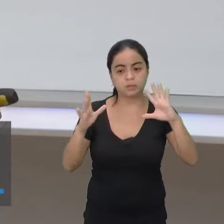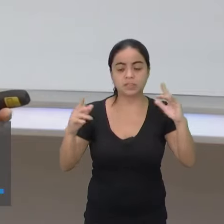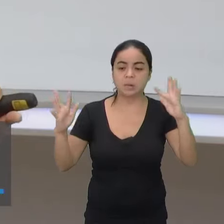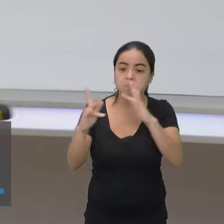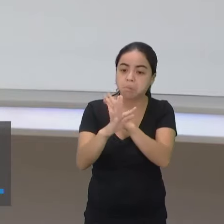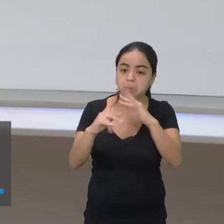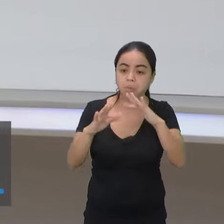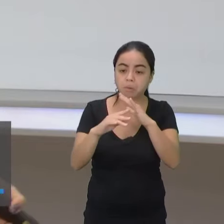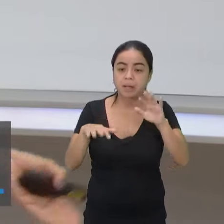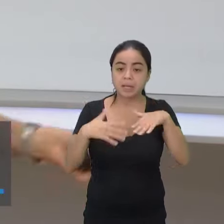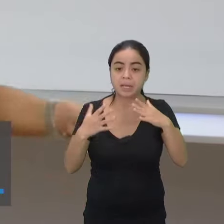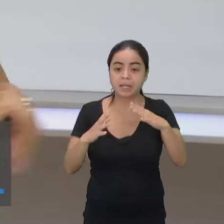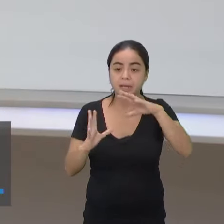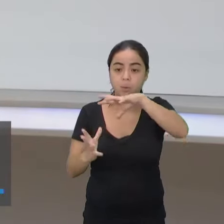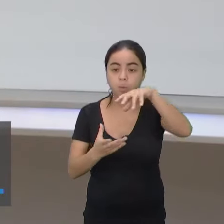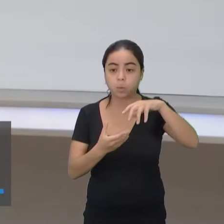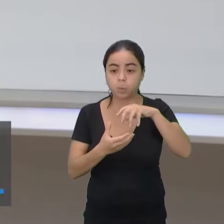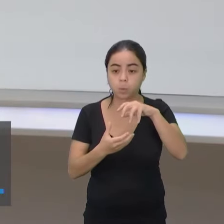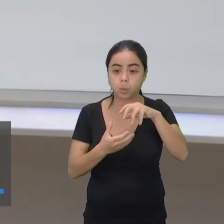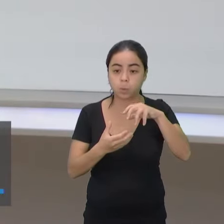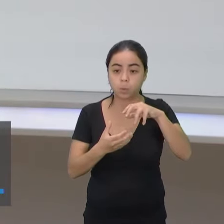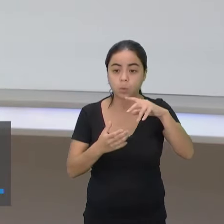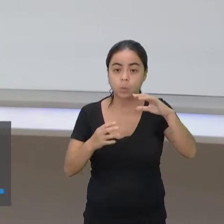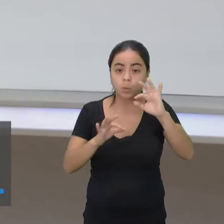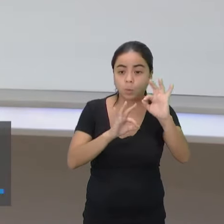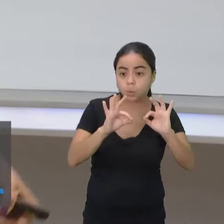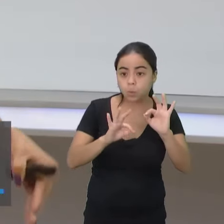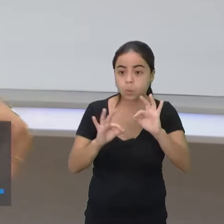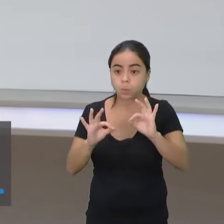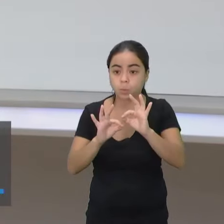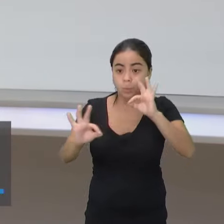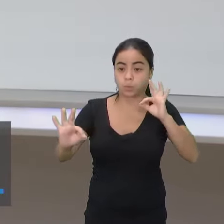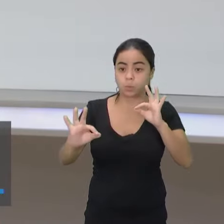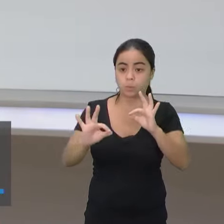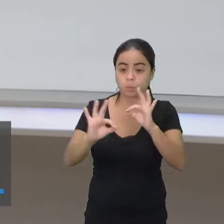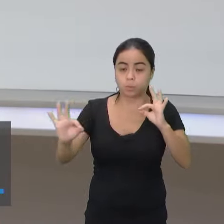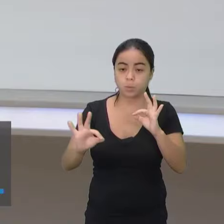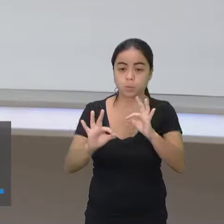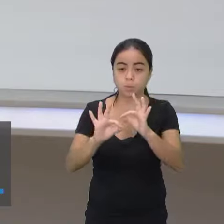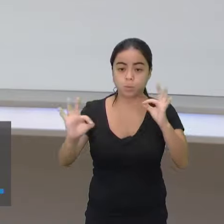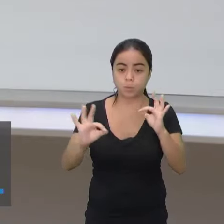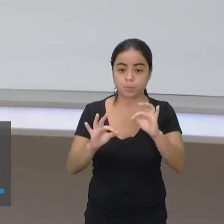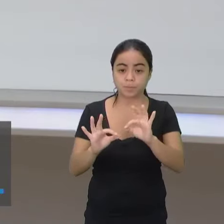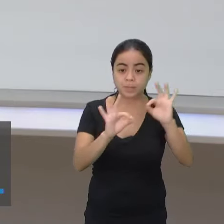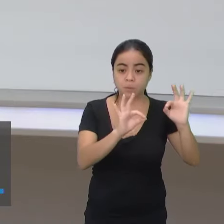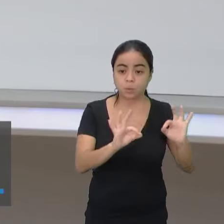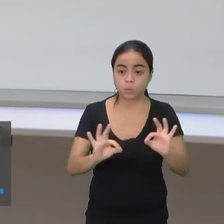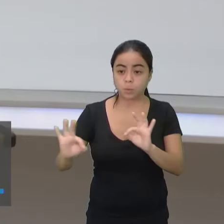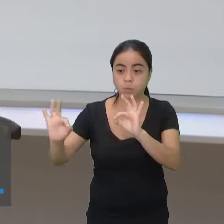magnético movimenta, os elétrons se organizam, né? Elétrons organizados andando sempre num